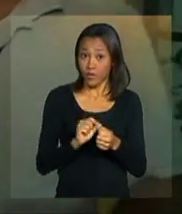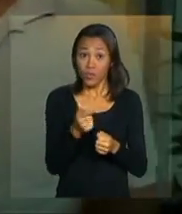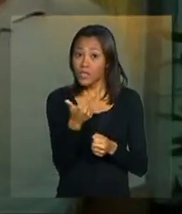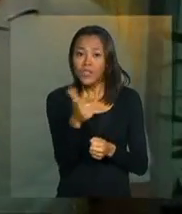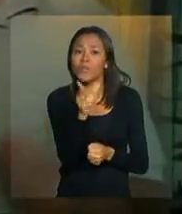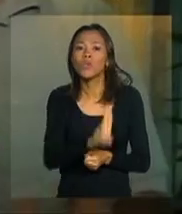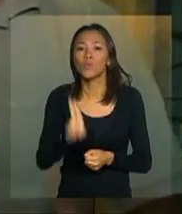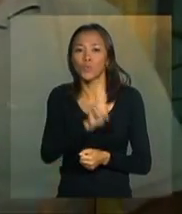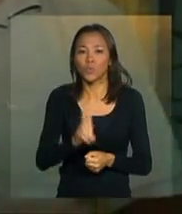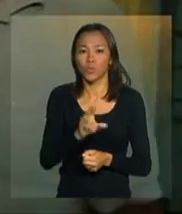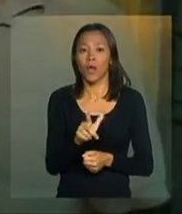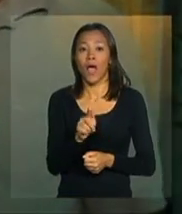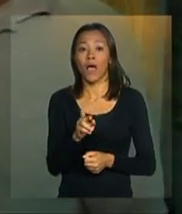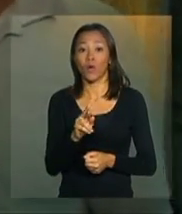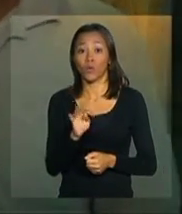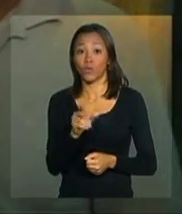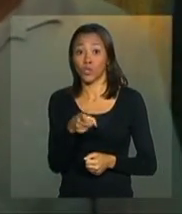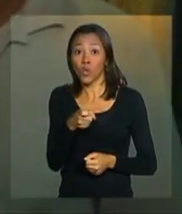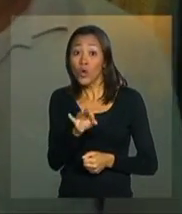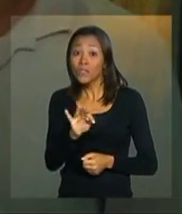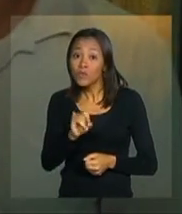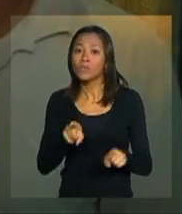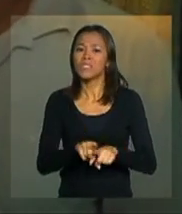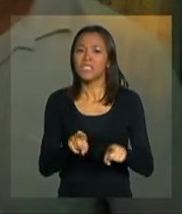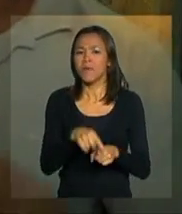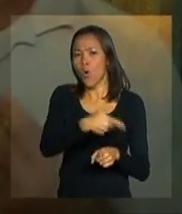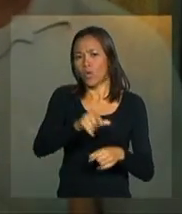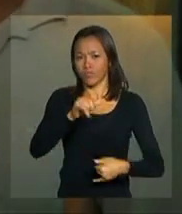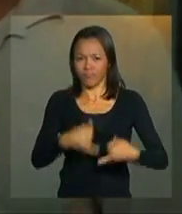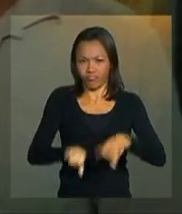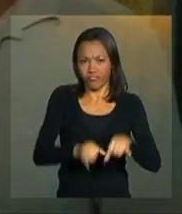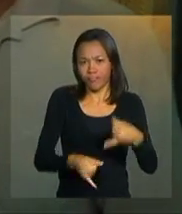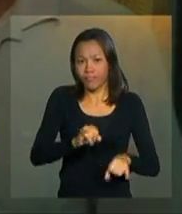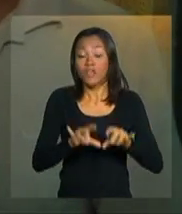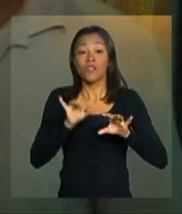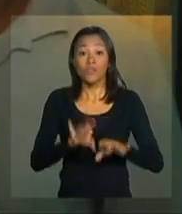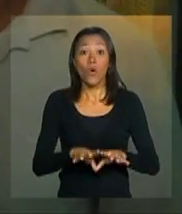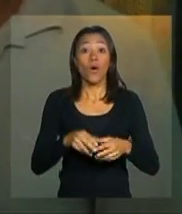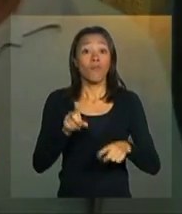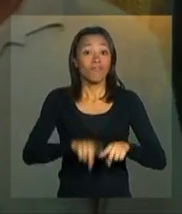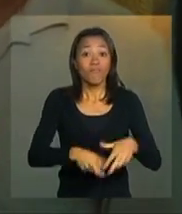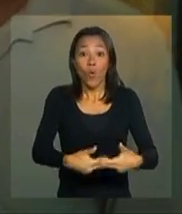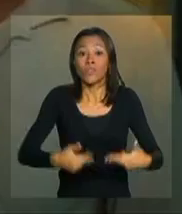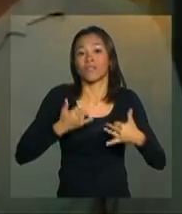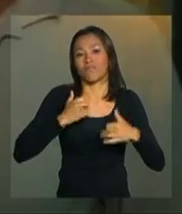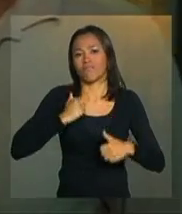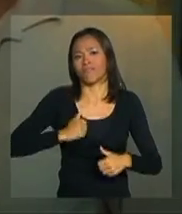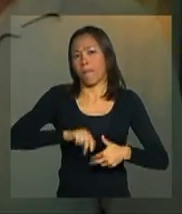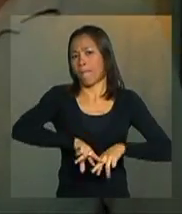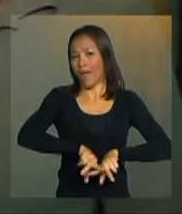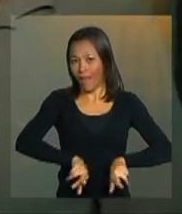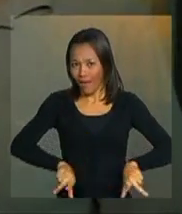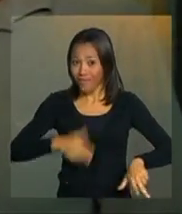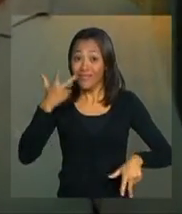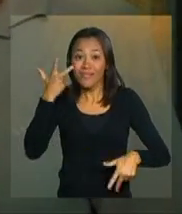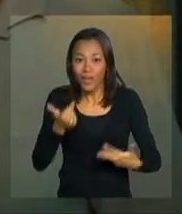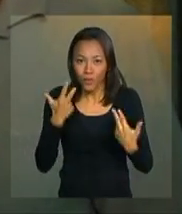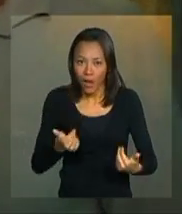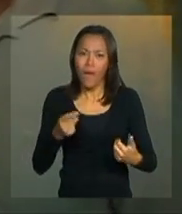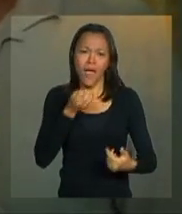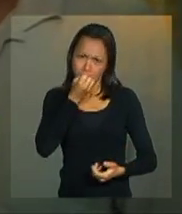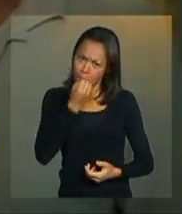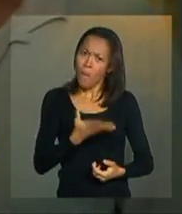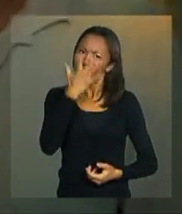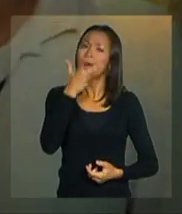o uso de agrotóxicos e produtos sintéticos, né? É produzido à base de matérias orgânicas. Isso é bom pro consumidor,